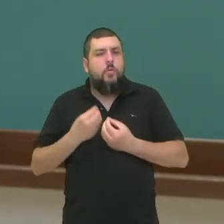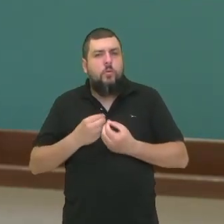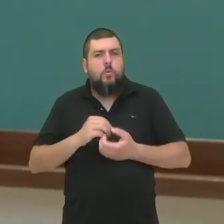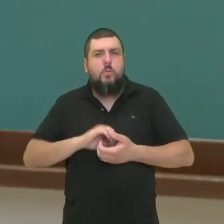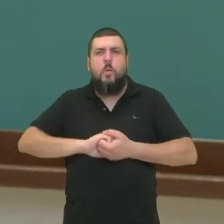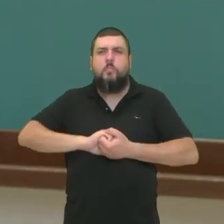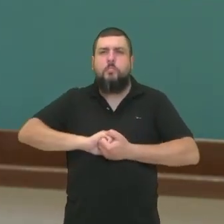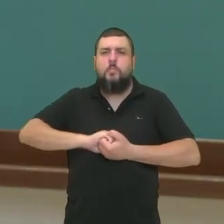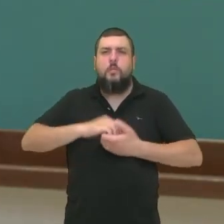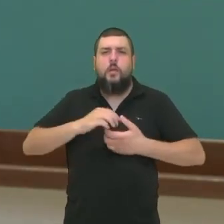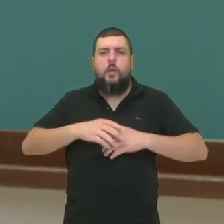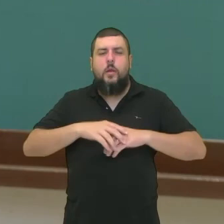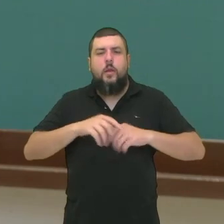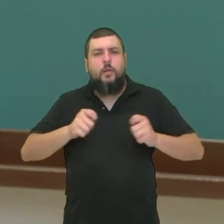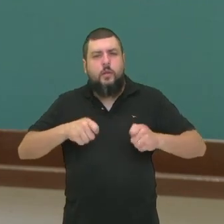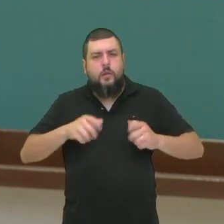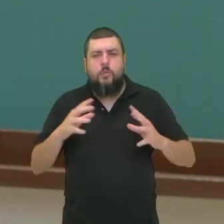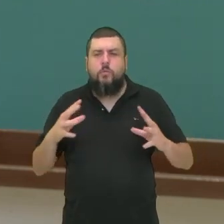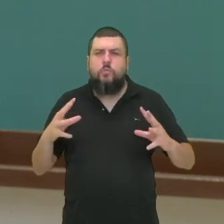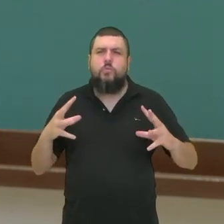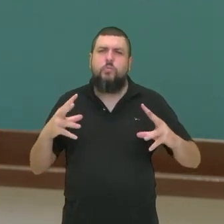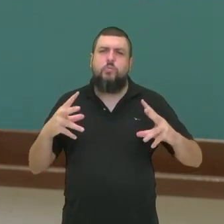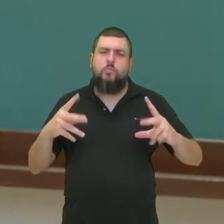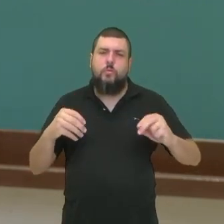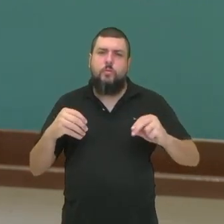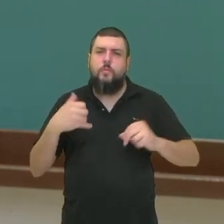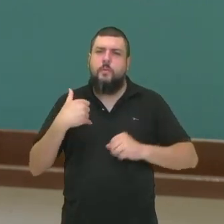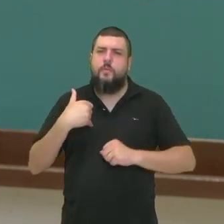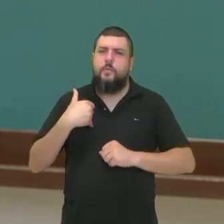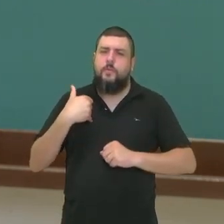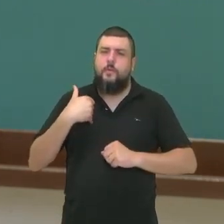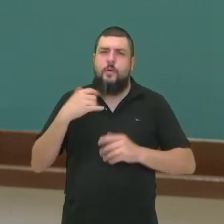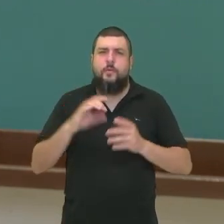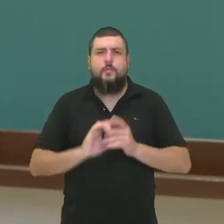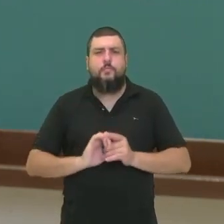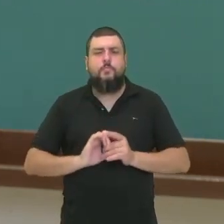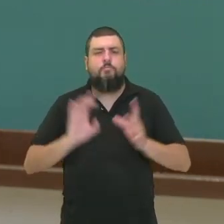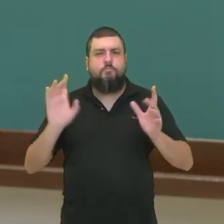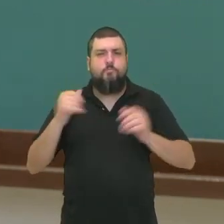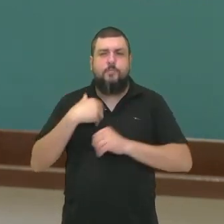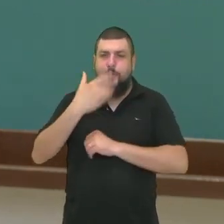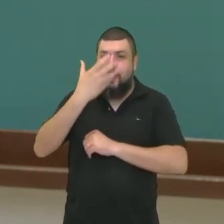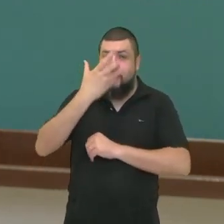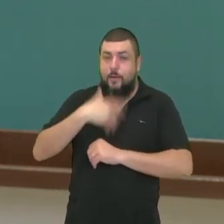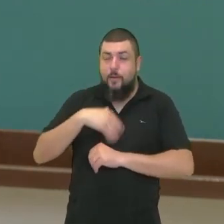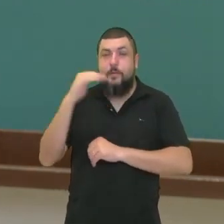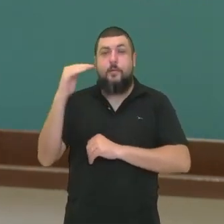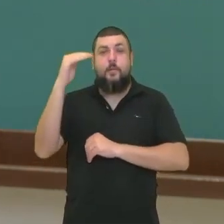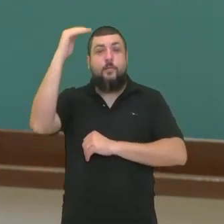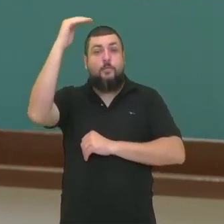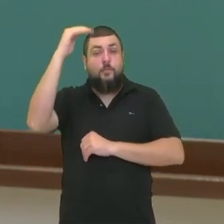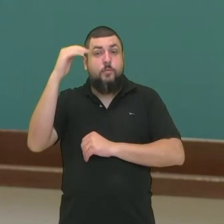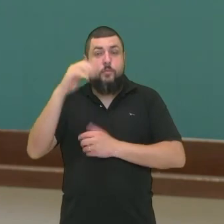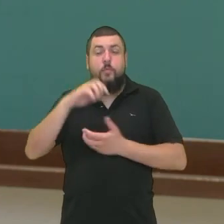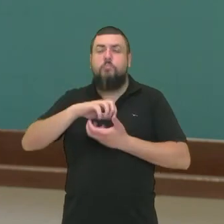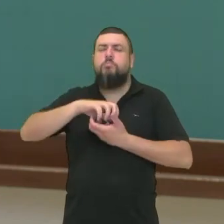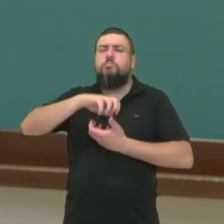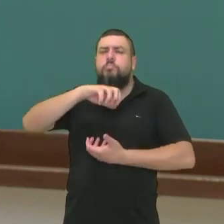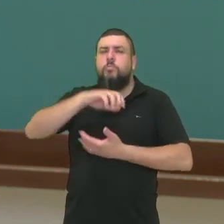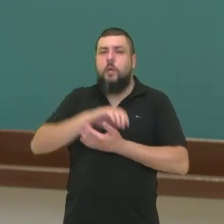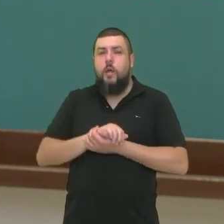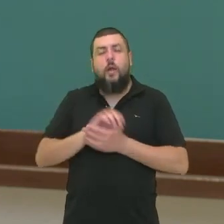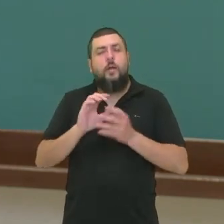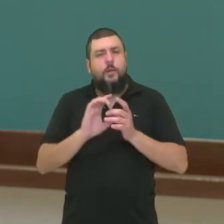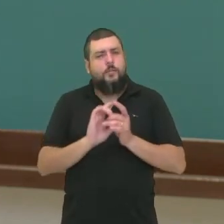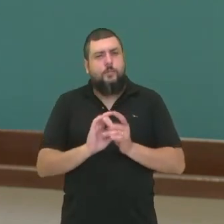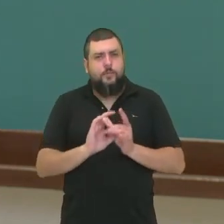ciranda, todos podem participar da ciranda. Então, seja criança, adulto, idoso, né? A ciranda é muito democrática,